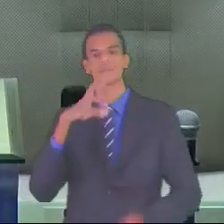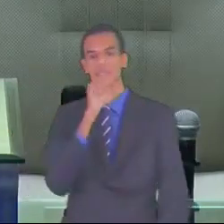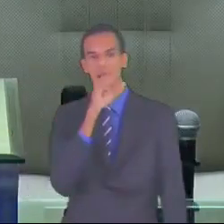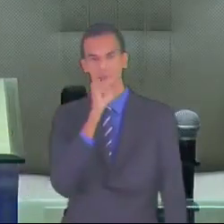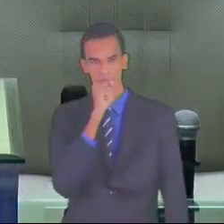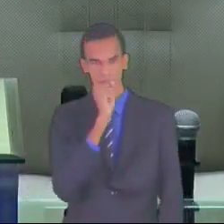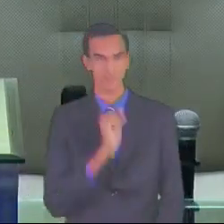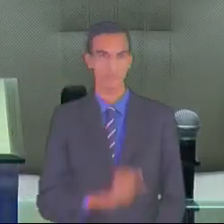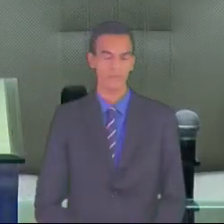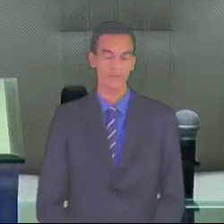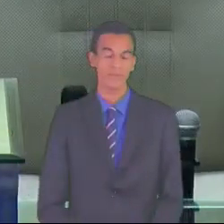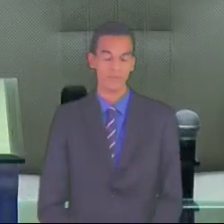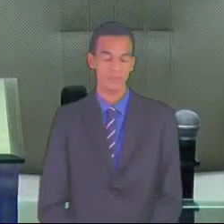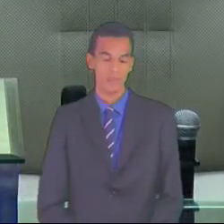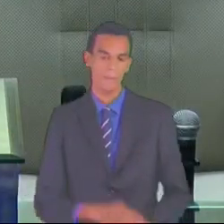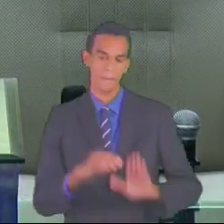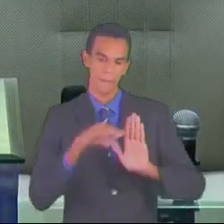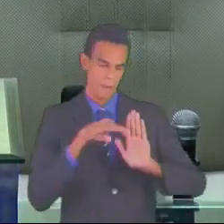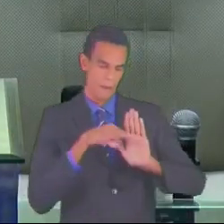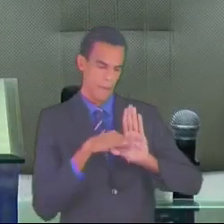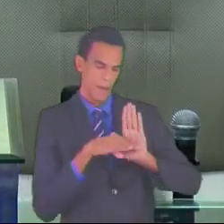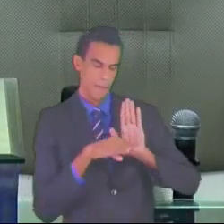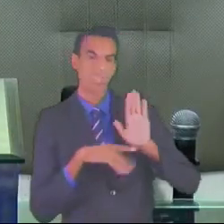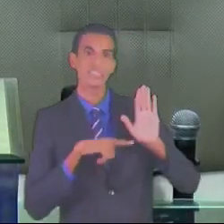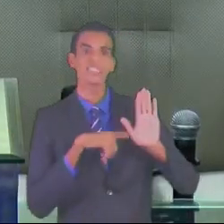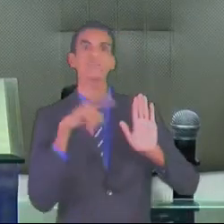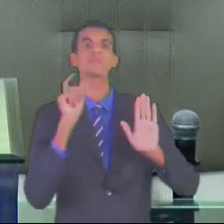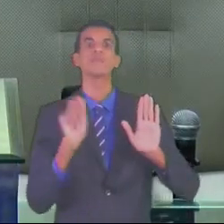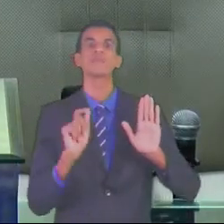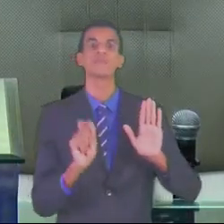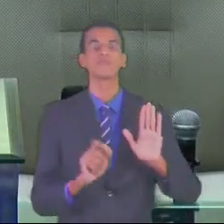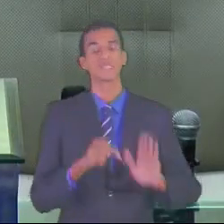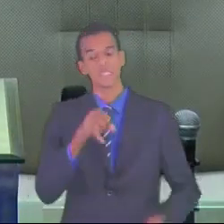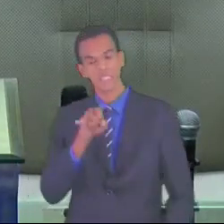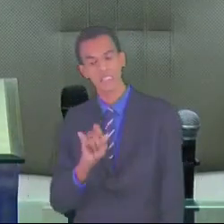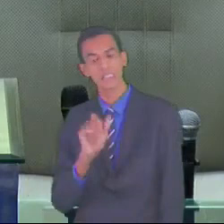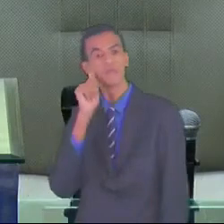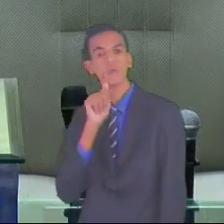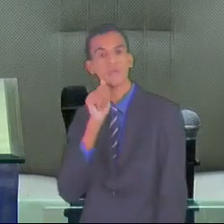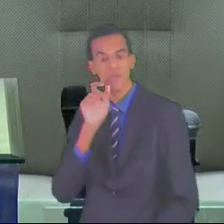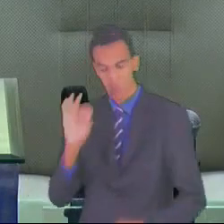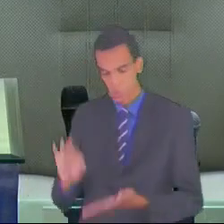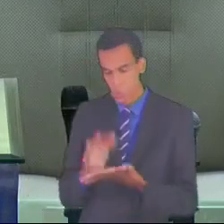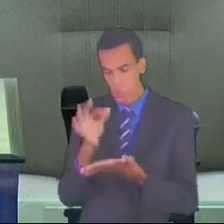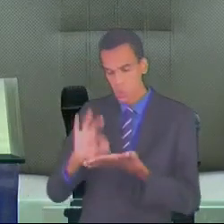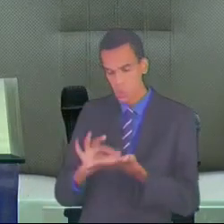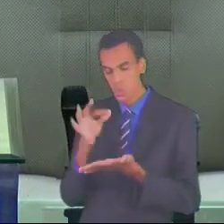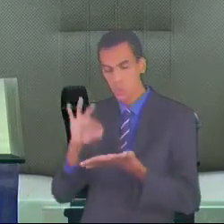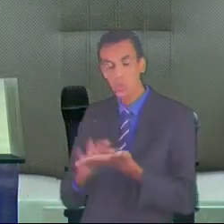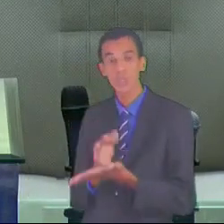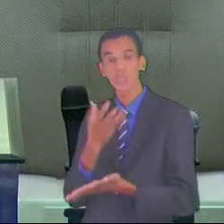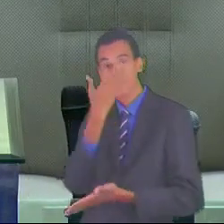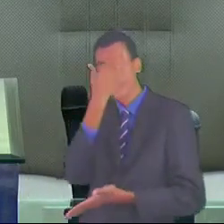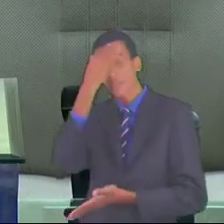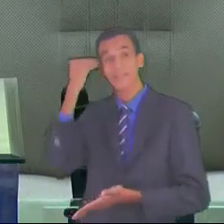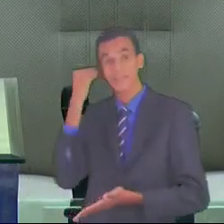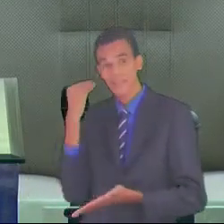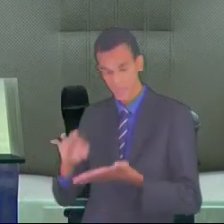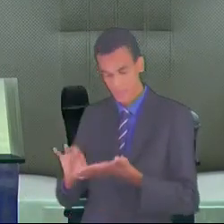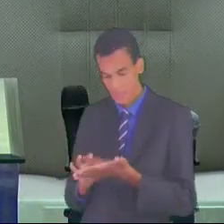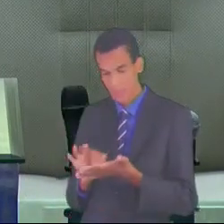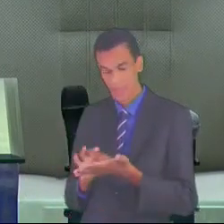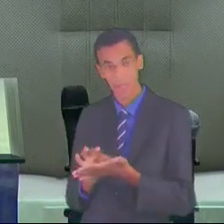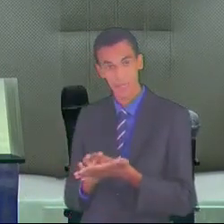E dentre estes estavam, se uma mulher costura e ela esquece a agulha na sua roupa e